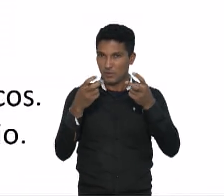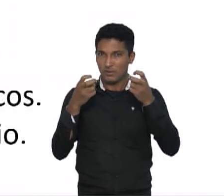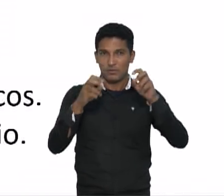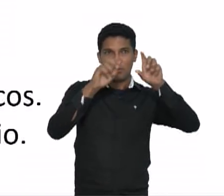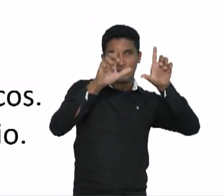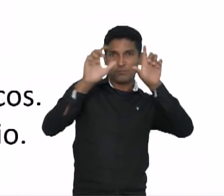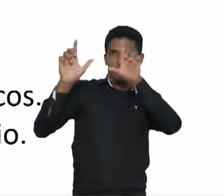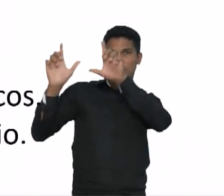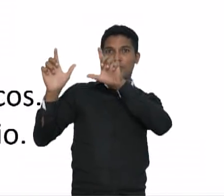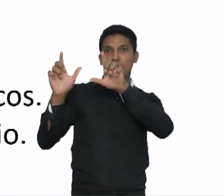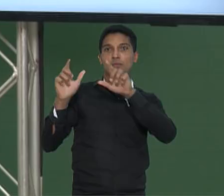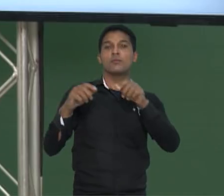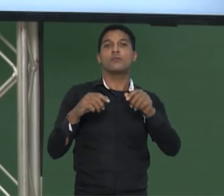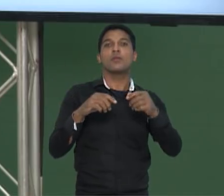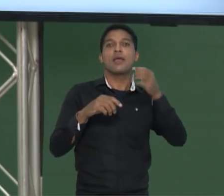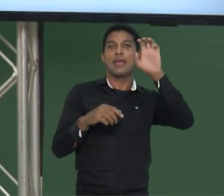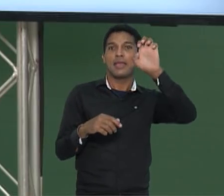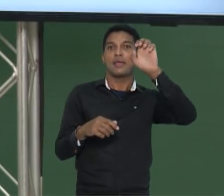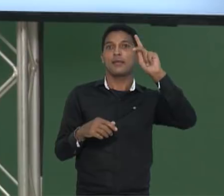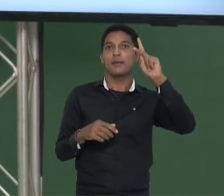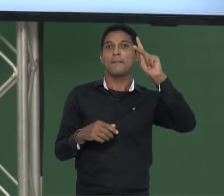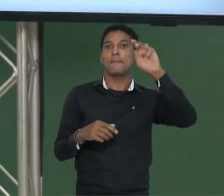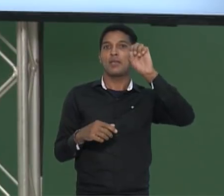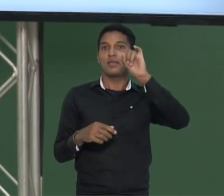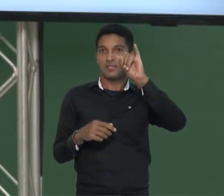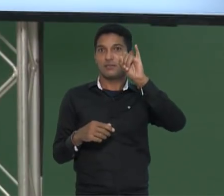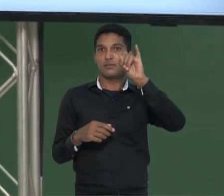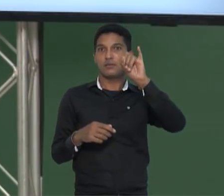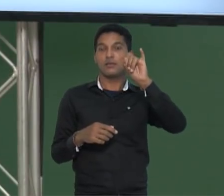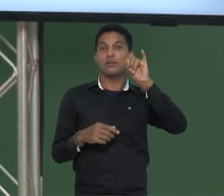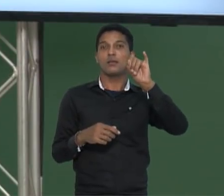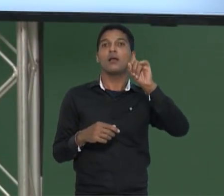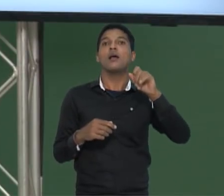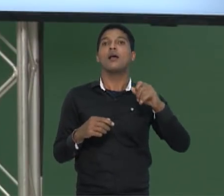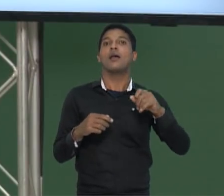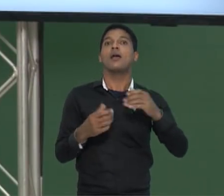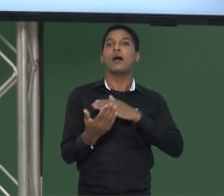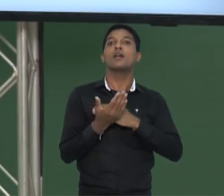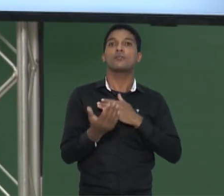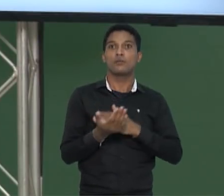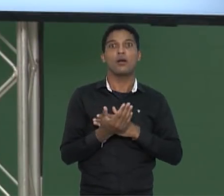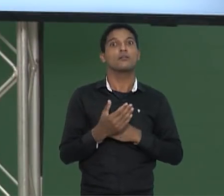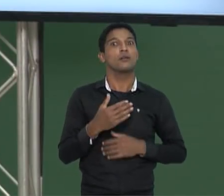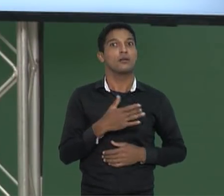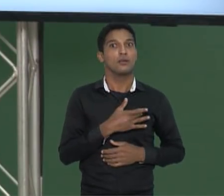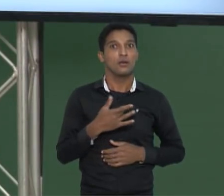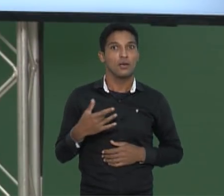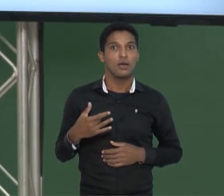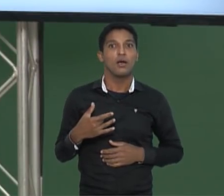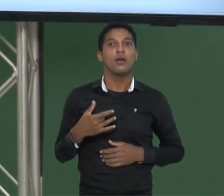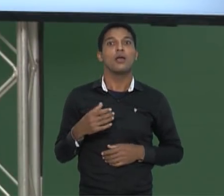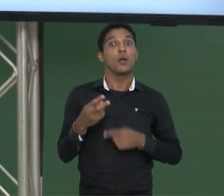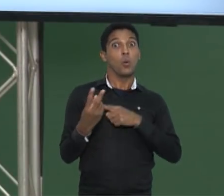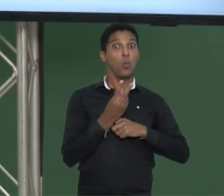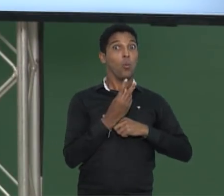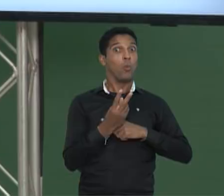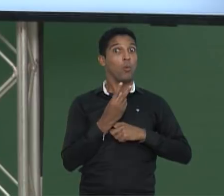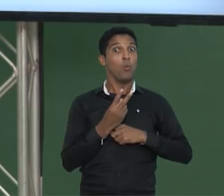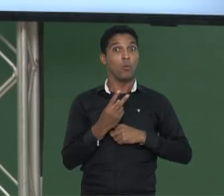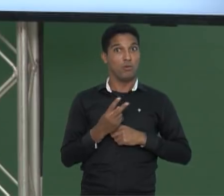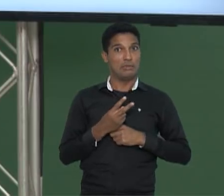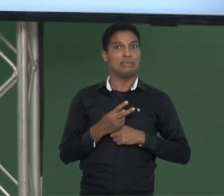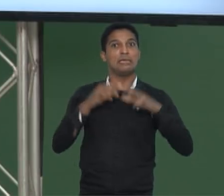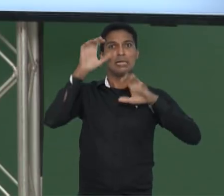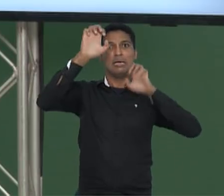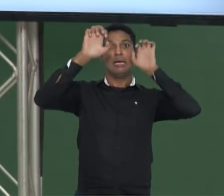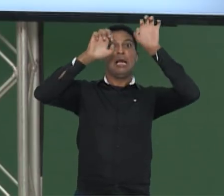esses equipamentos, eles existem para garantir a integridade e a segurança do escalador.